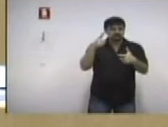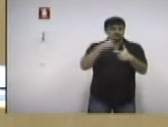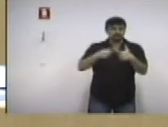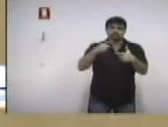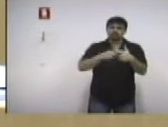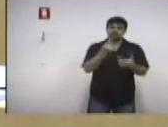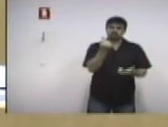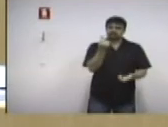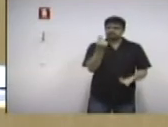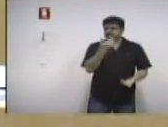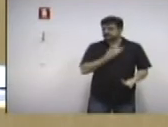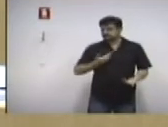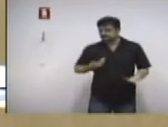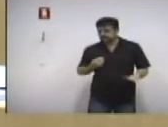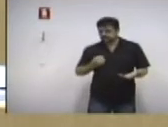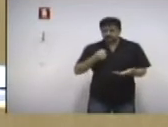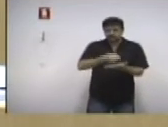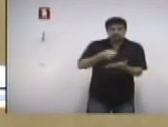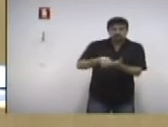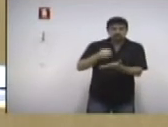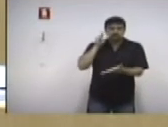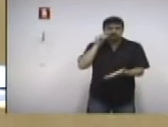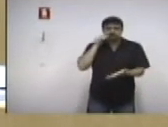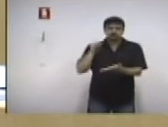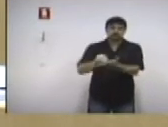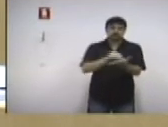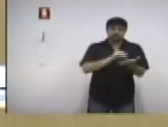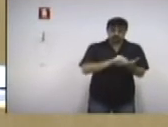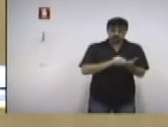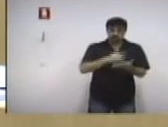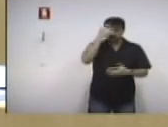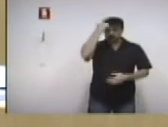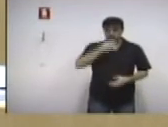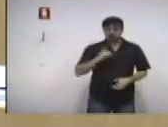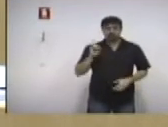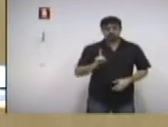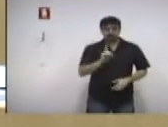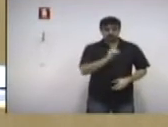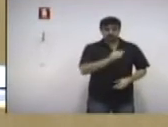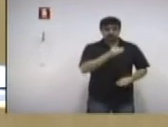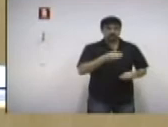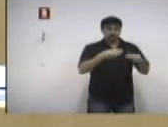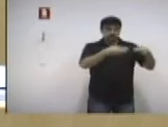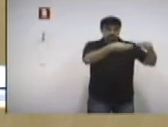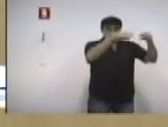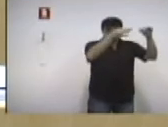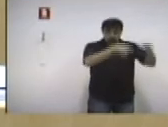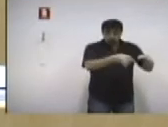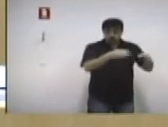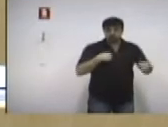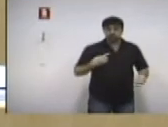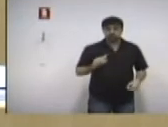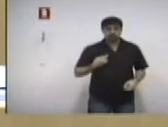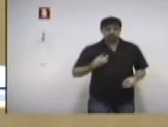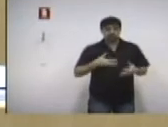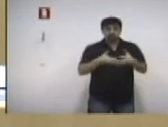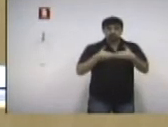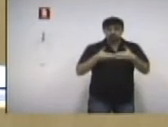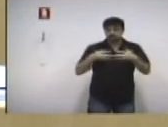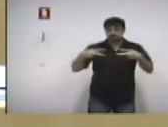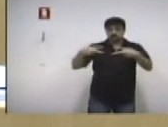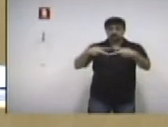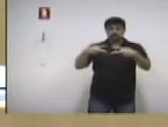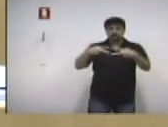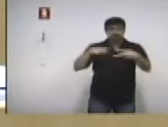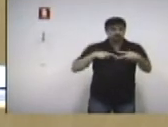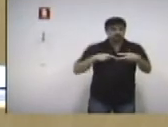colapso que discussão inclusive comprou da República já foi suscitado Inclusive a interdição do